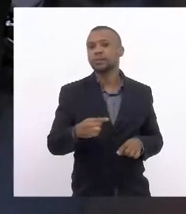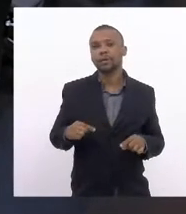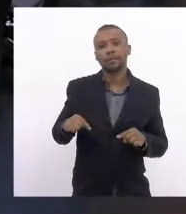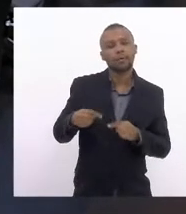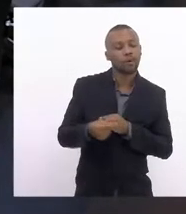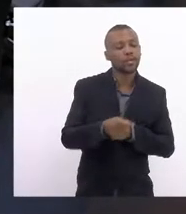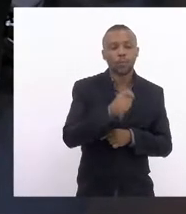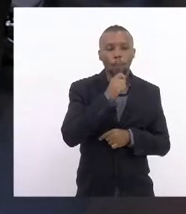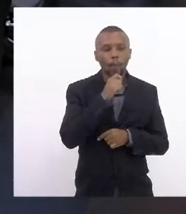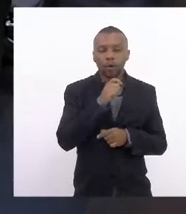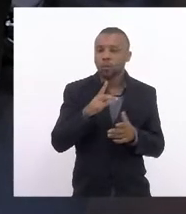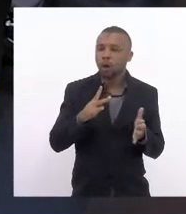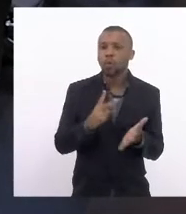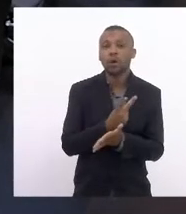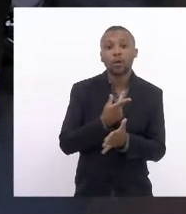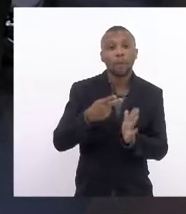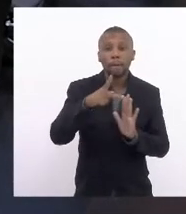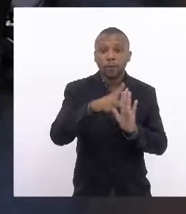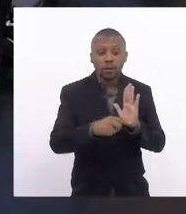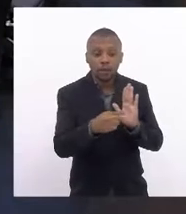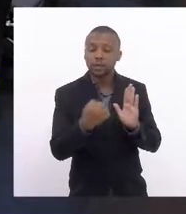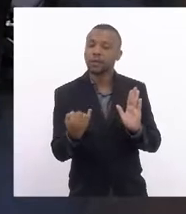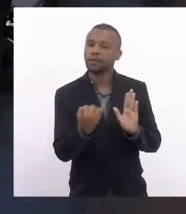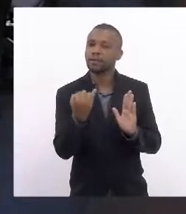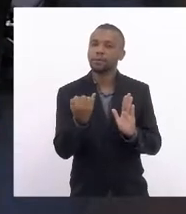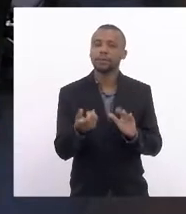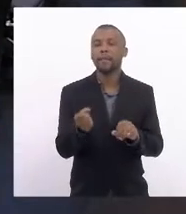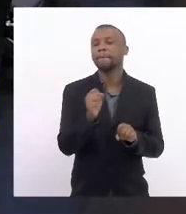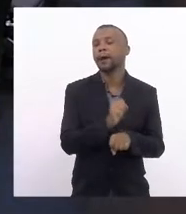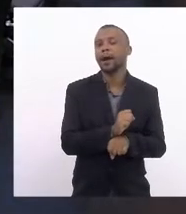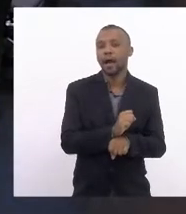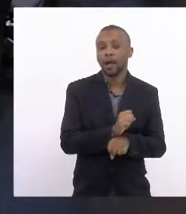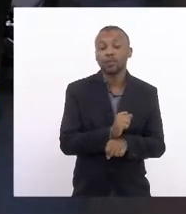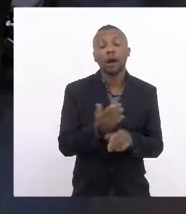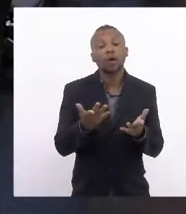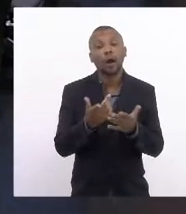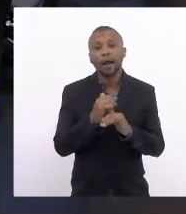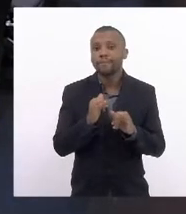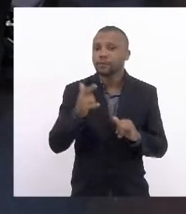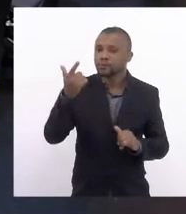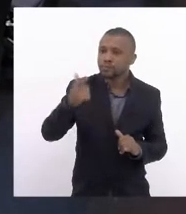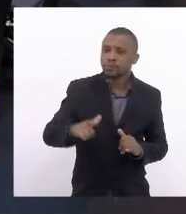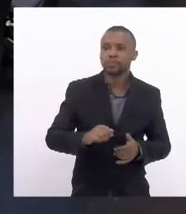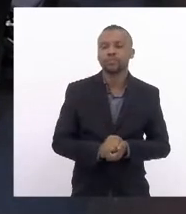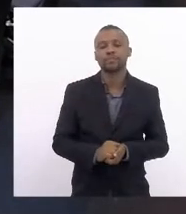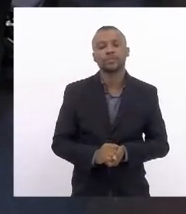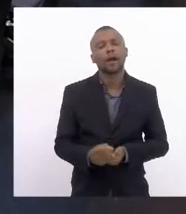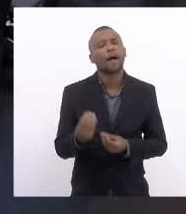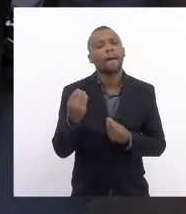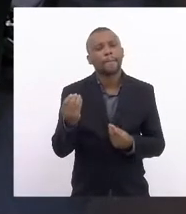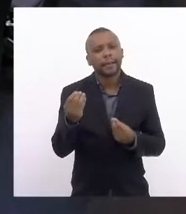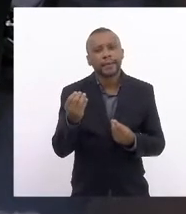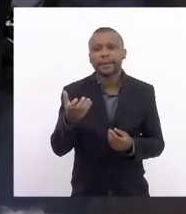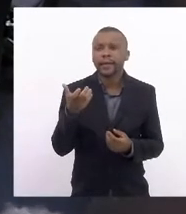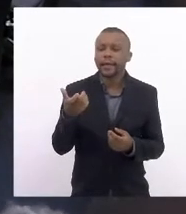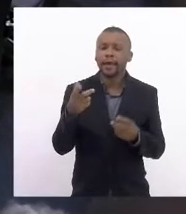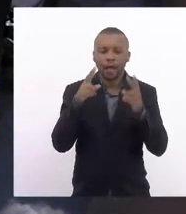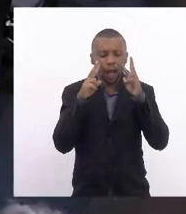e que o projeto, que é extremamente relevante, está parado. Agora, repito para terminar, para que, de forma assodada, querer